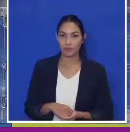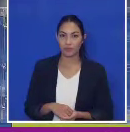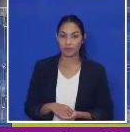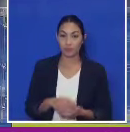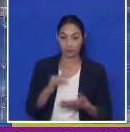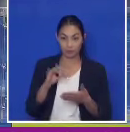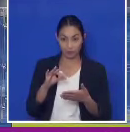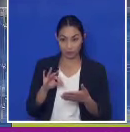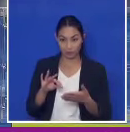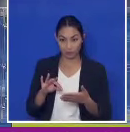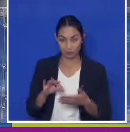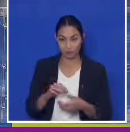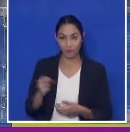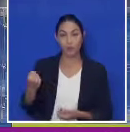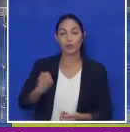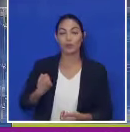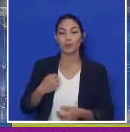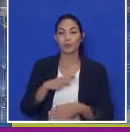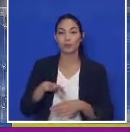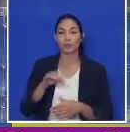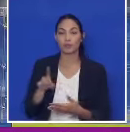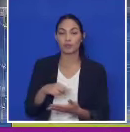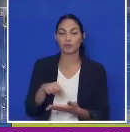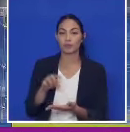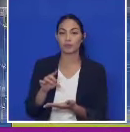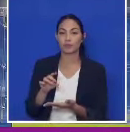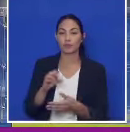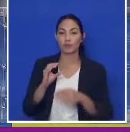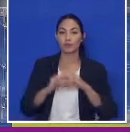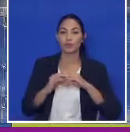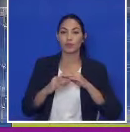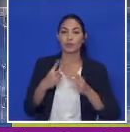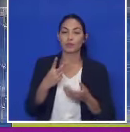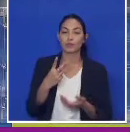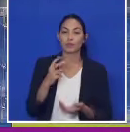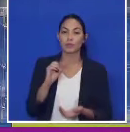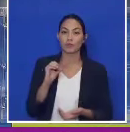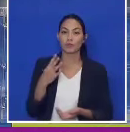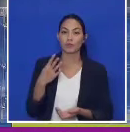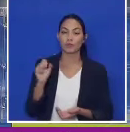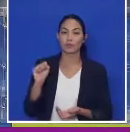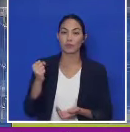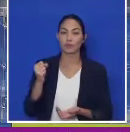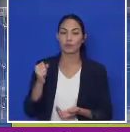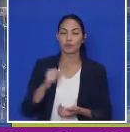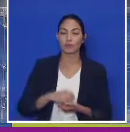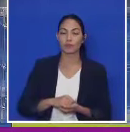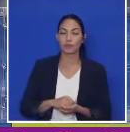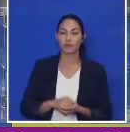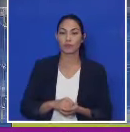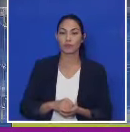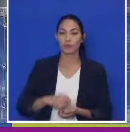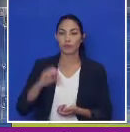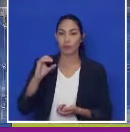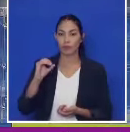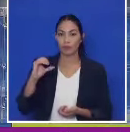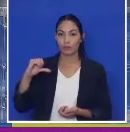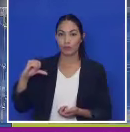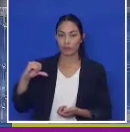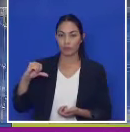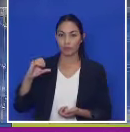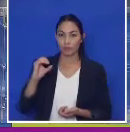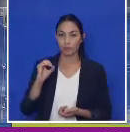Vamos conferir? Os números sorteados na Loto Fácil, concurso 2048, foram